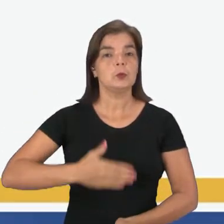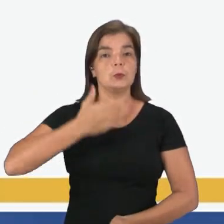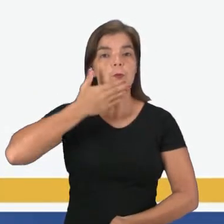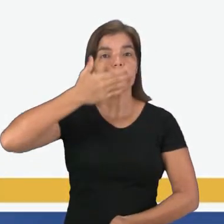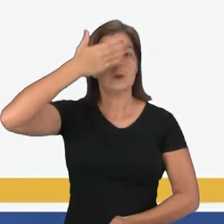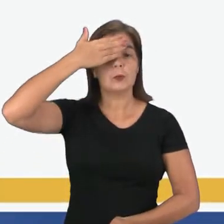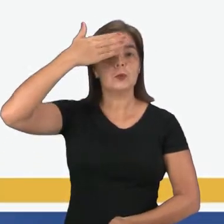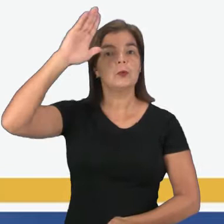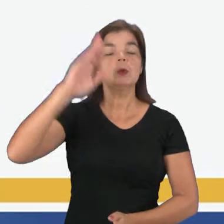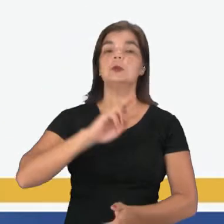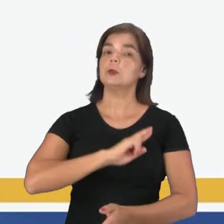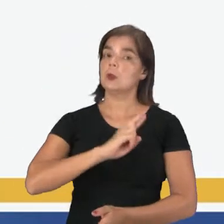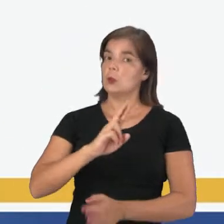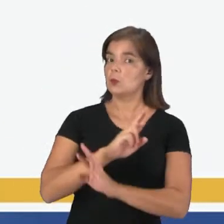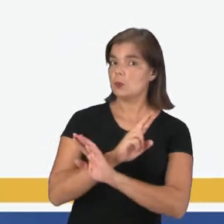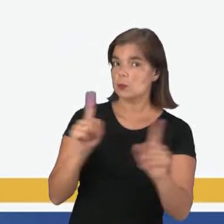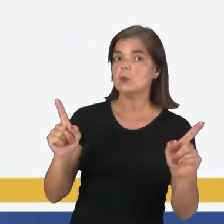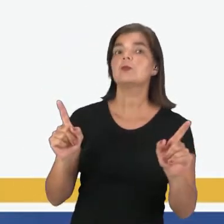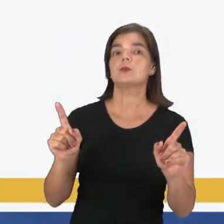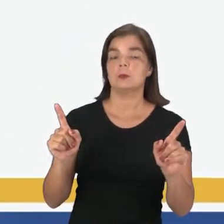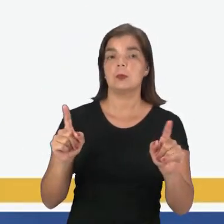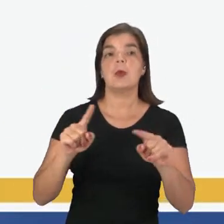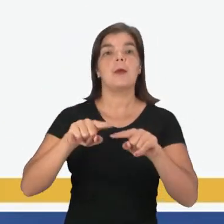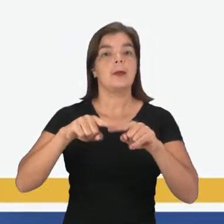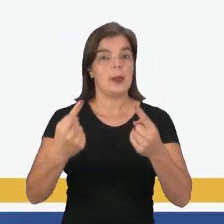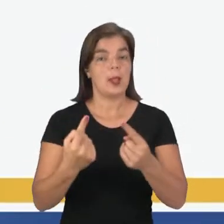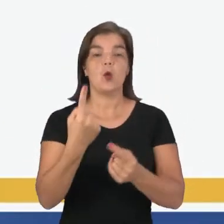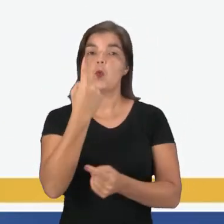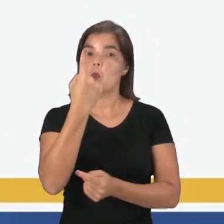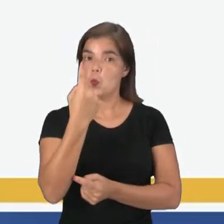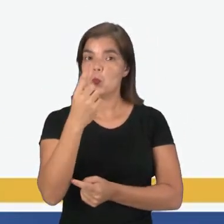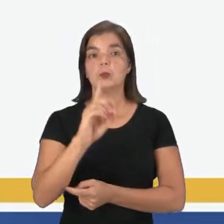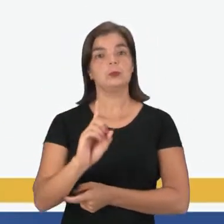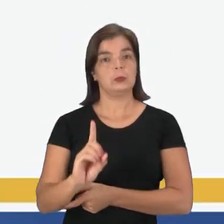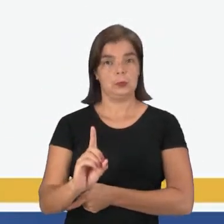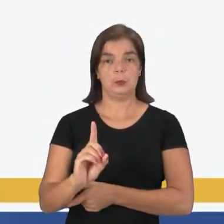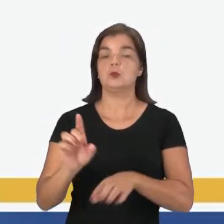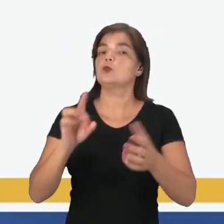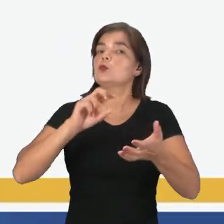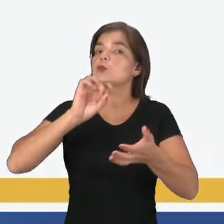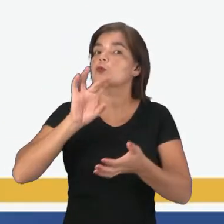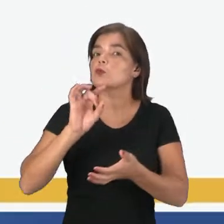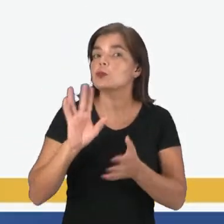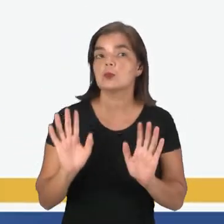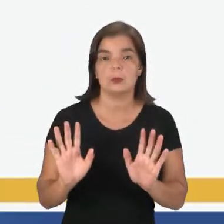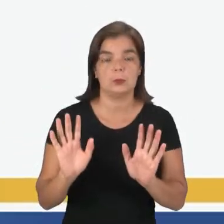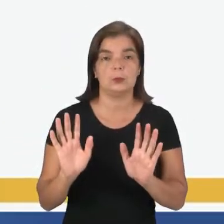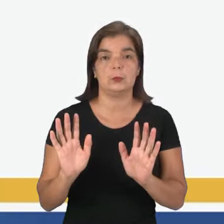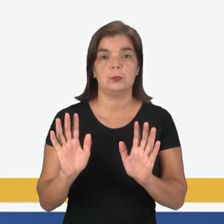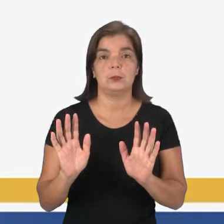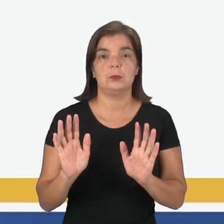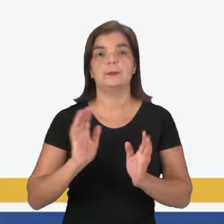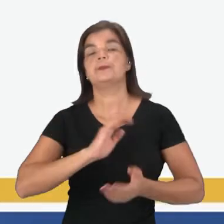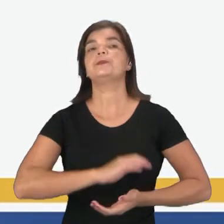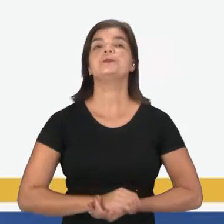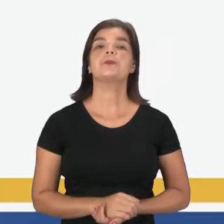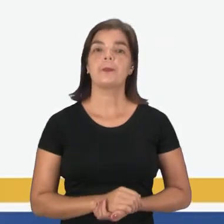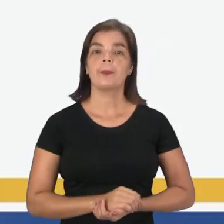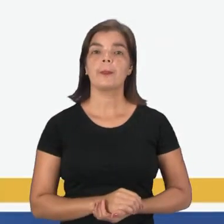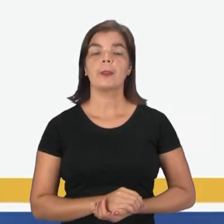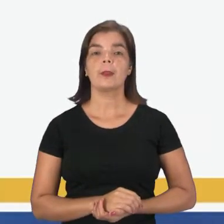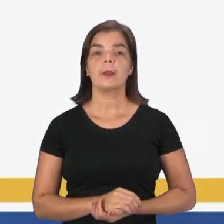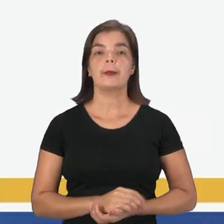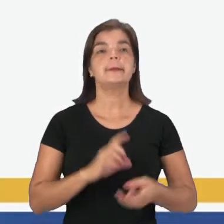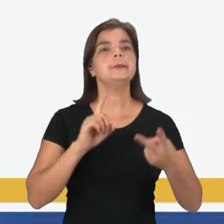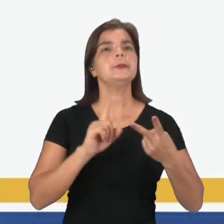no islamismo, religiões diferentes, mas são monoteístas, porque nelas o transcendente é